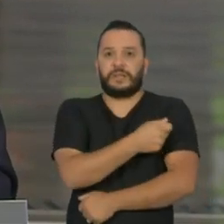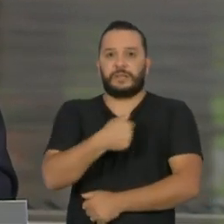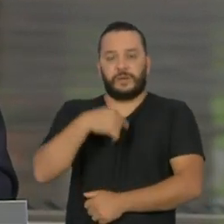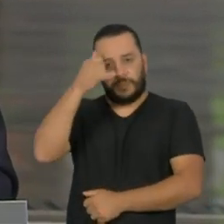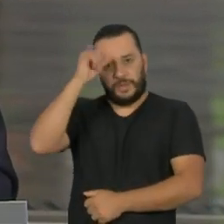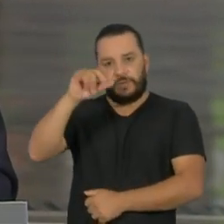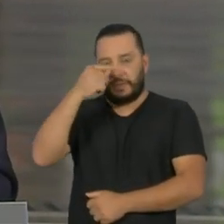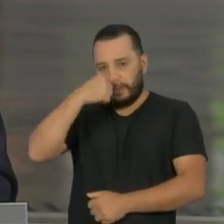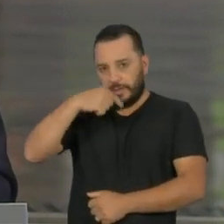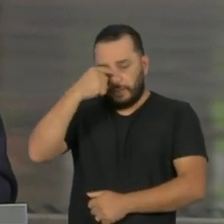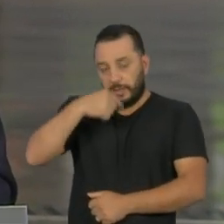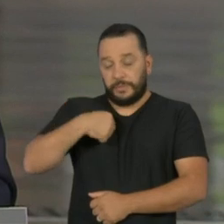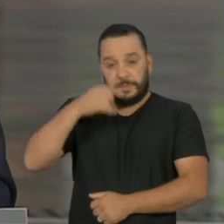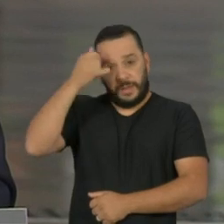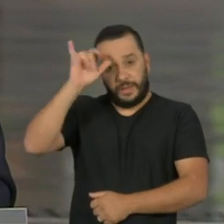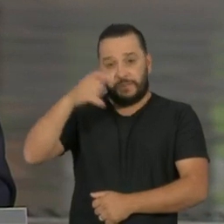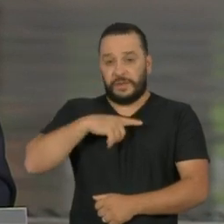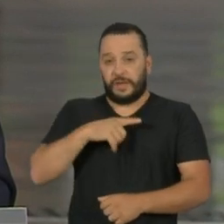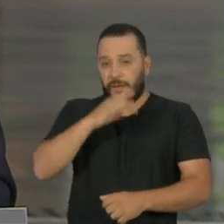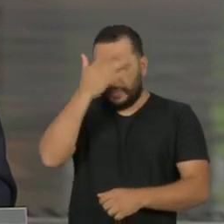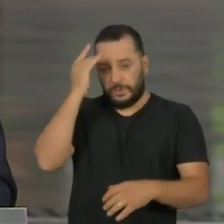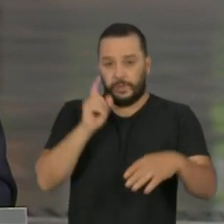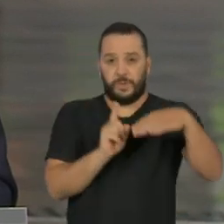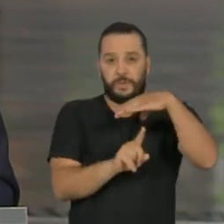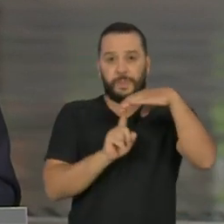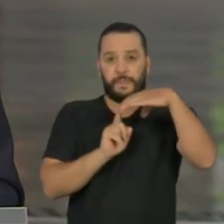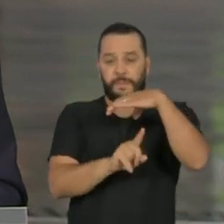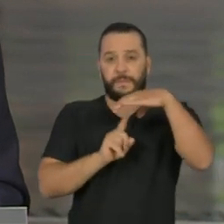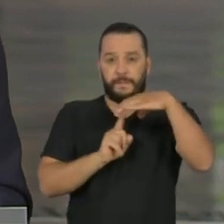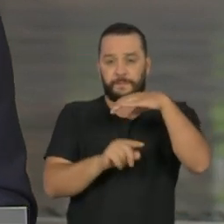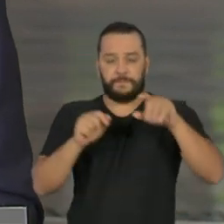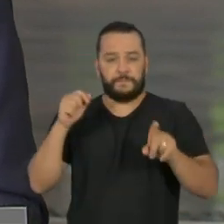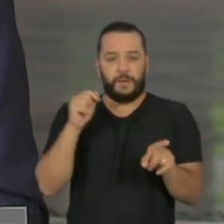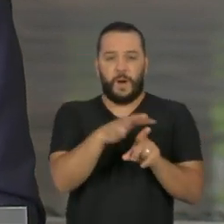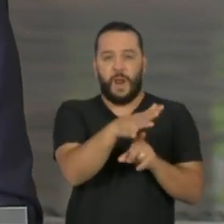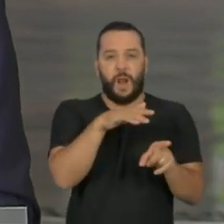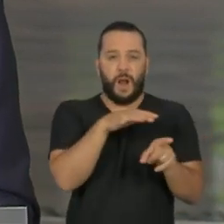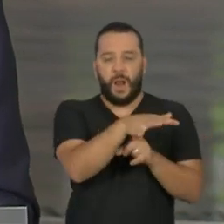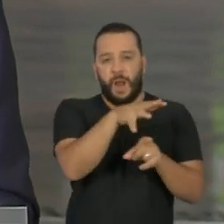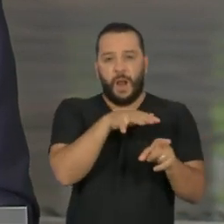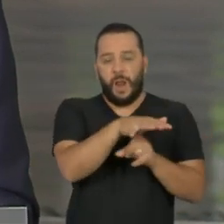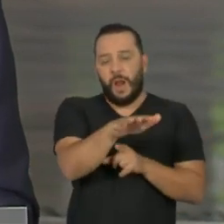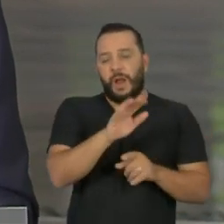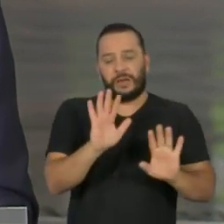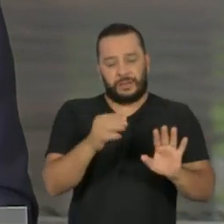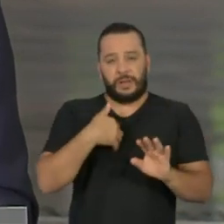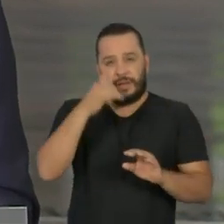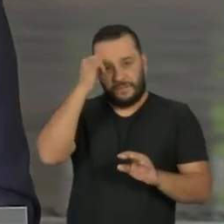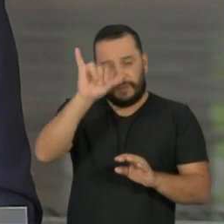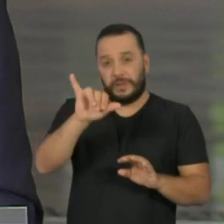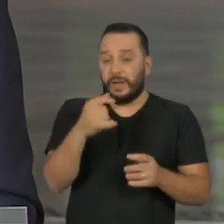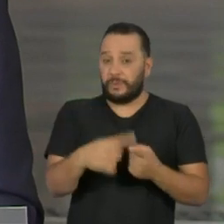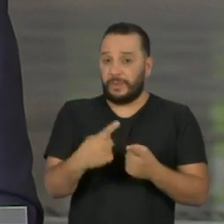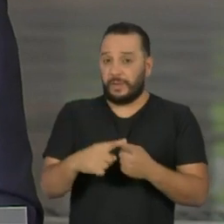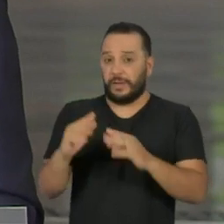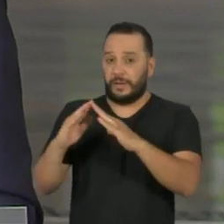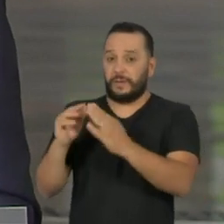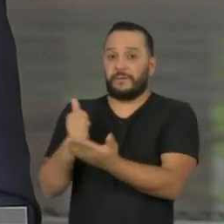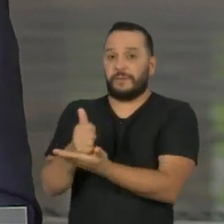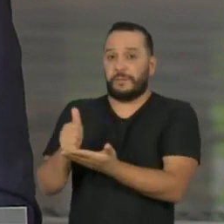para evitar aglomerações nos postos de saúde nessas primeiras semanas, já que nas farmácias é só a partir do dia 13 de